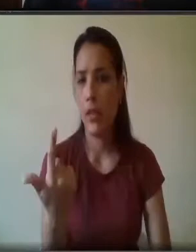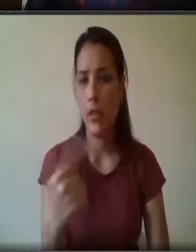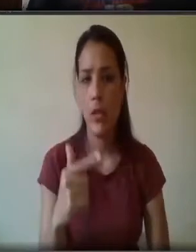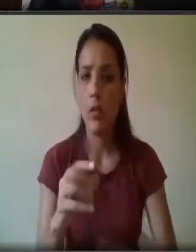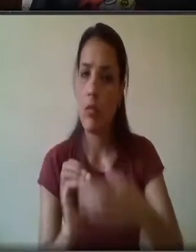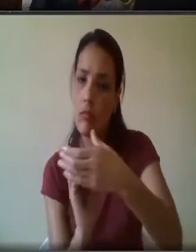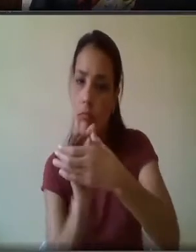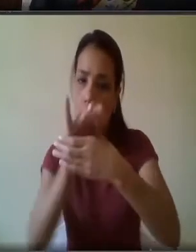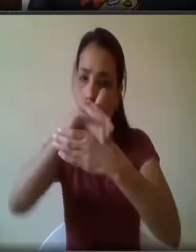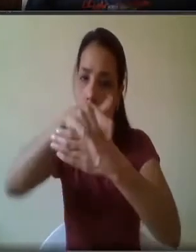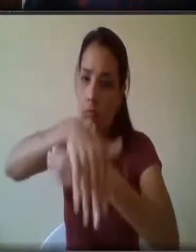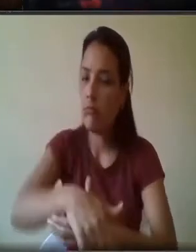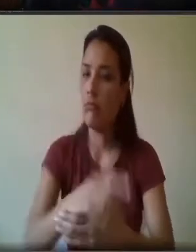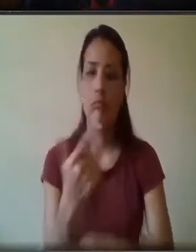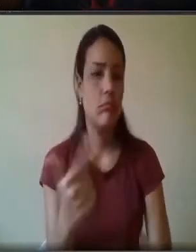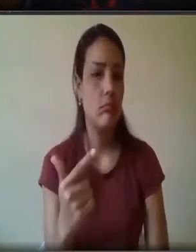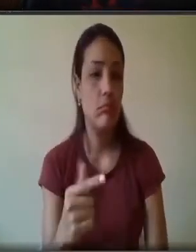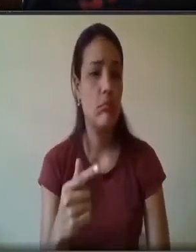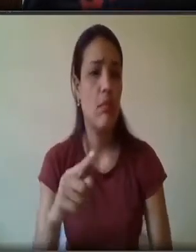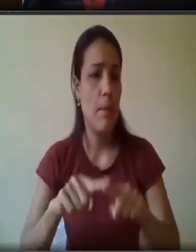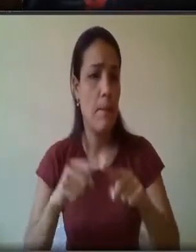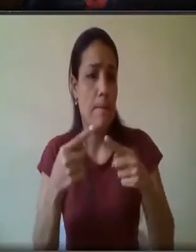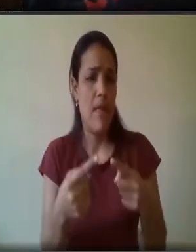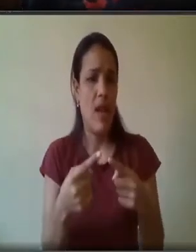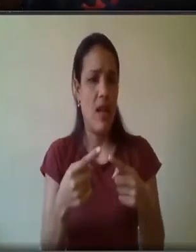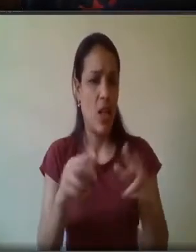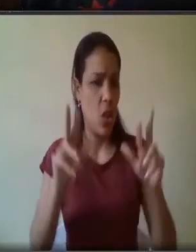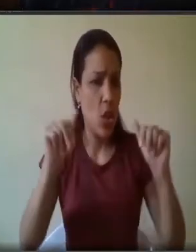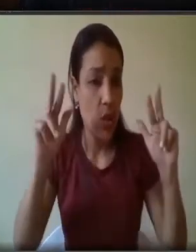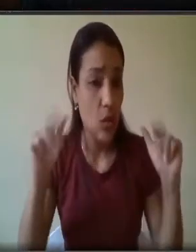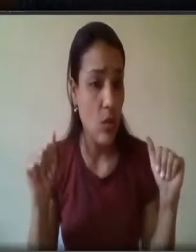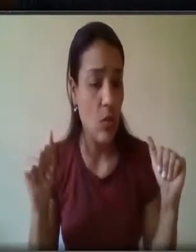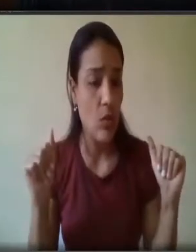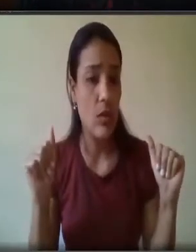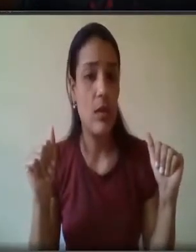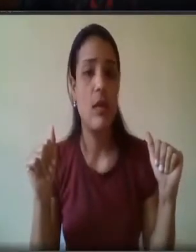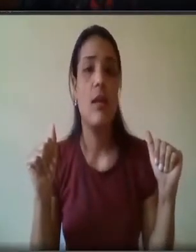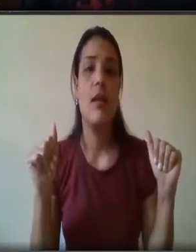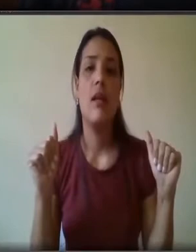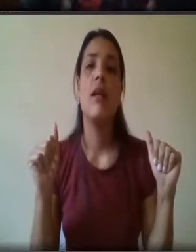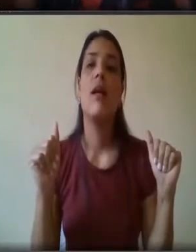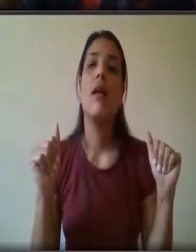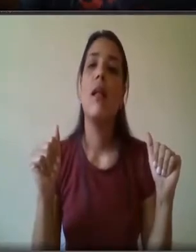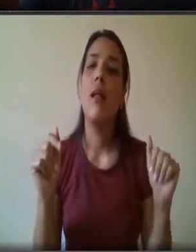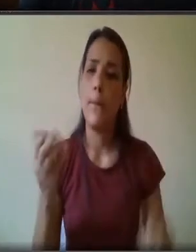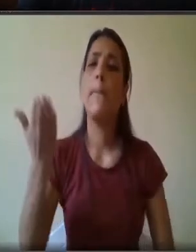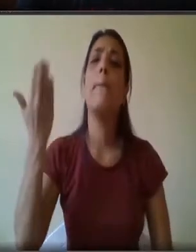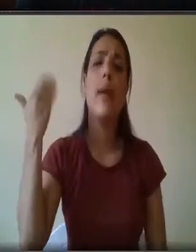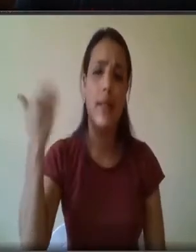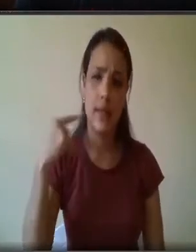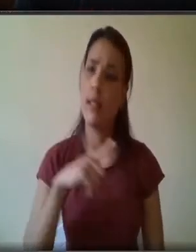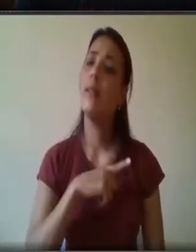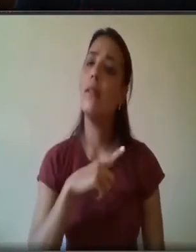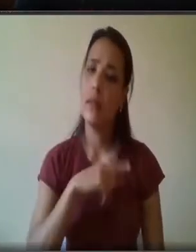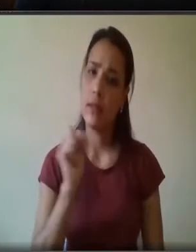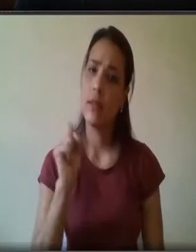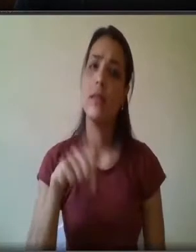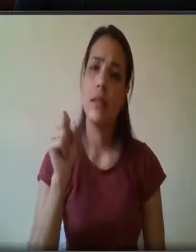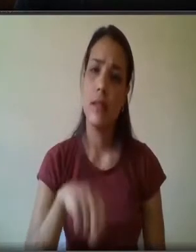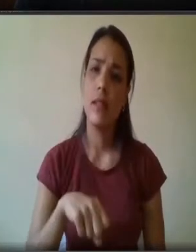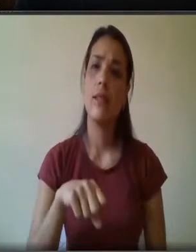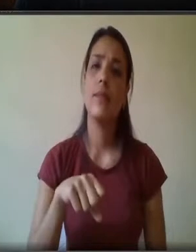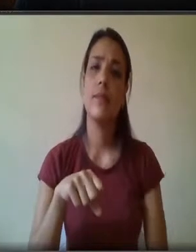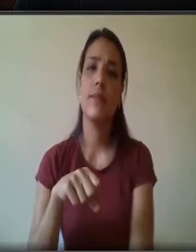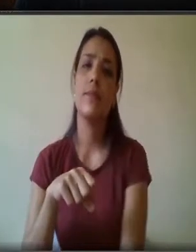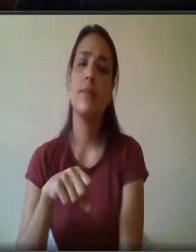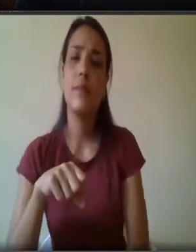Mas isso não significa que nunca existiu vulcões. Existiram vulcões no passado, justamente porque você tem o